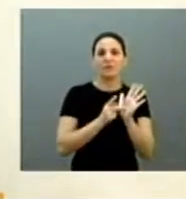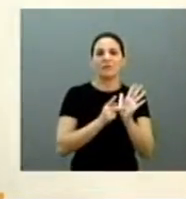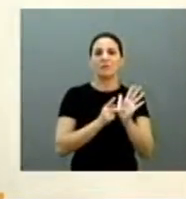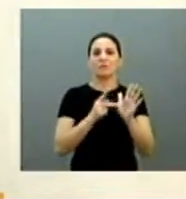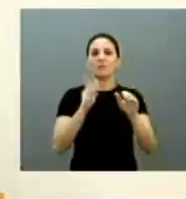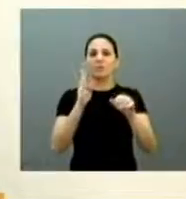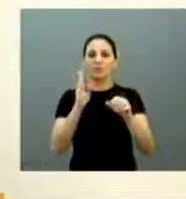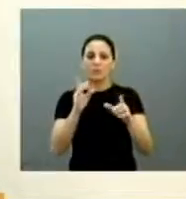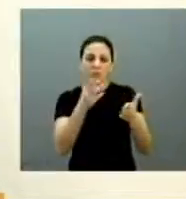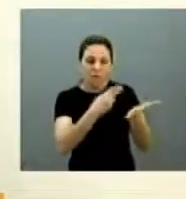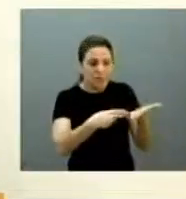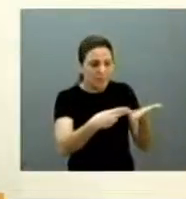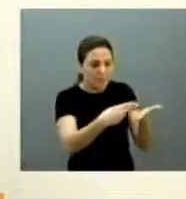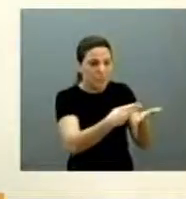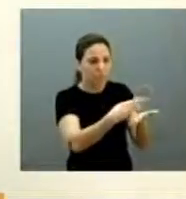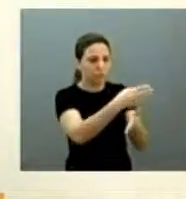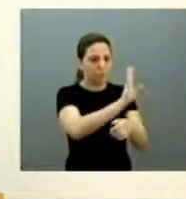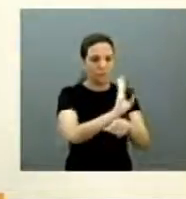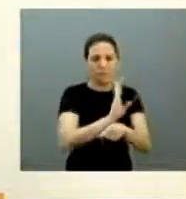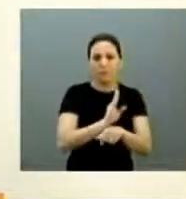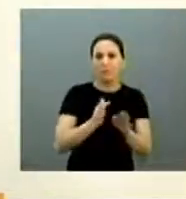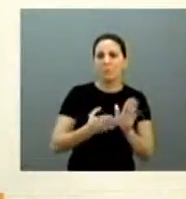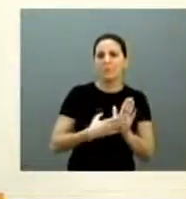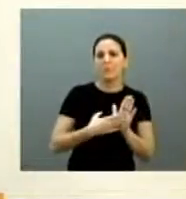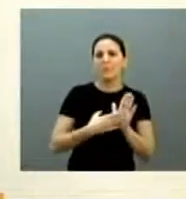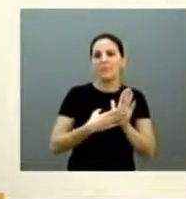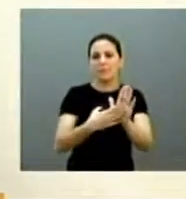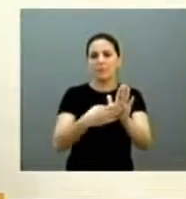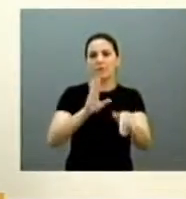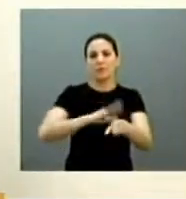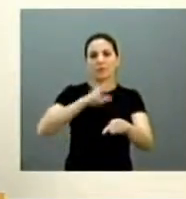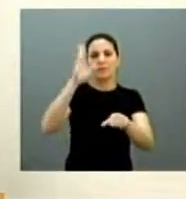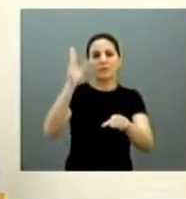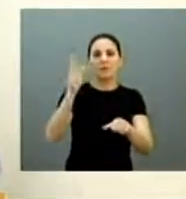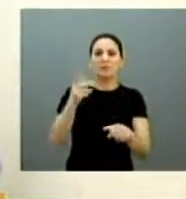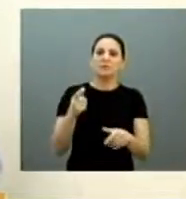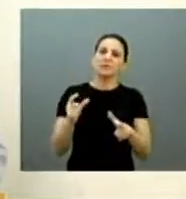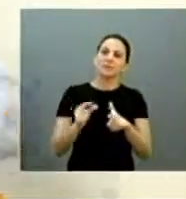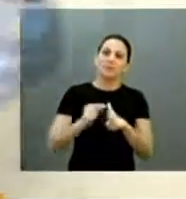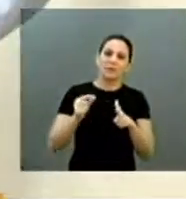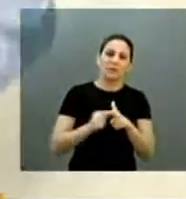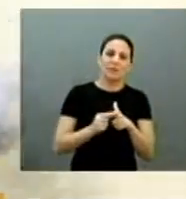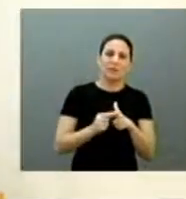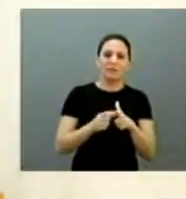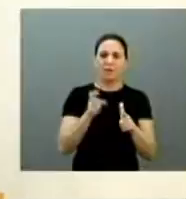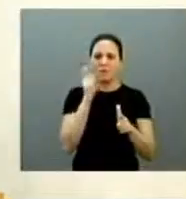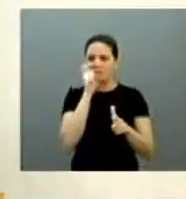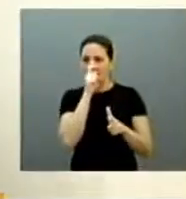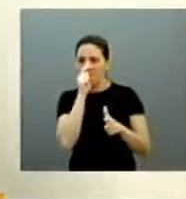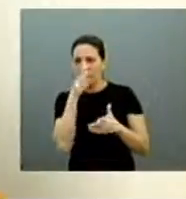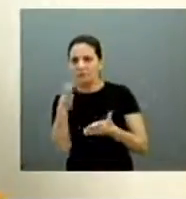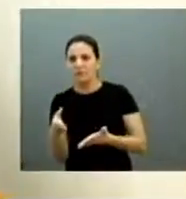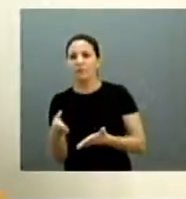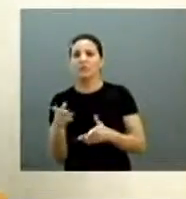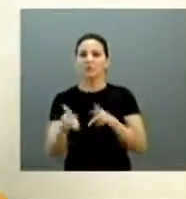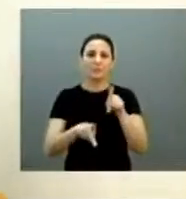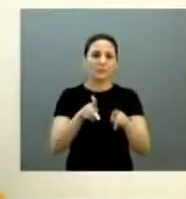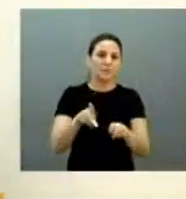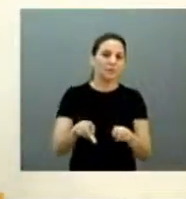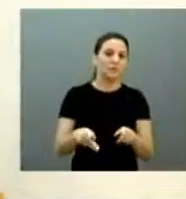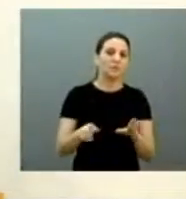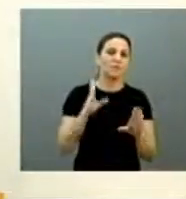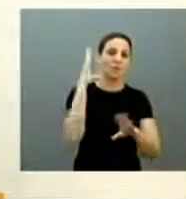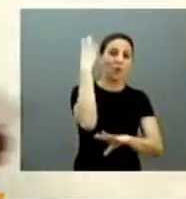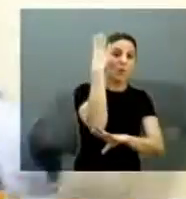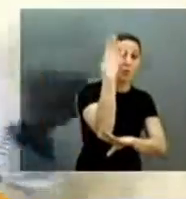não está mentindo. E aqui não estamos para enganar a população da cidade. Ande no centro da cidade, pega as praças centrais e